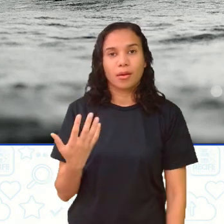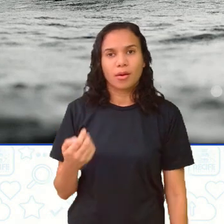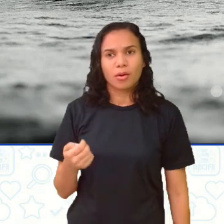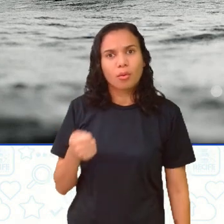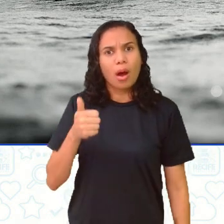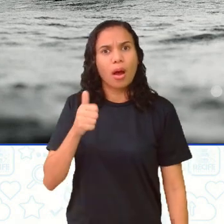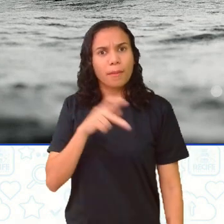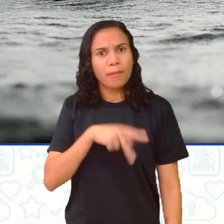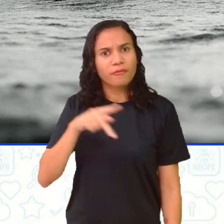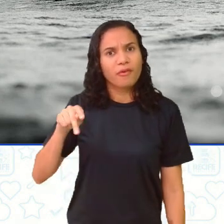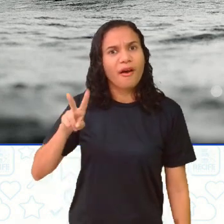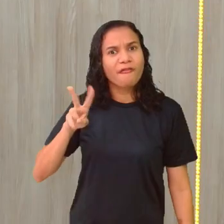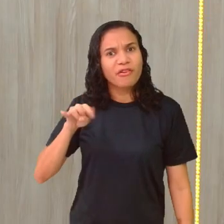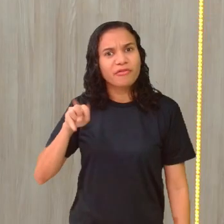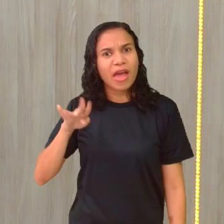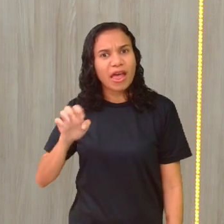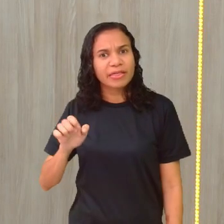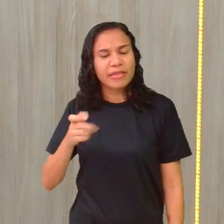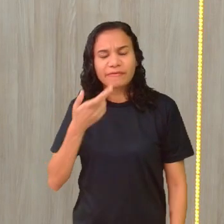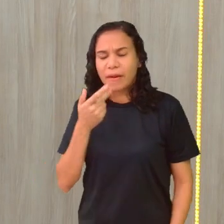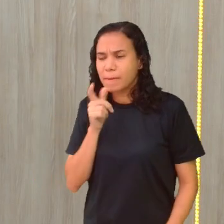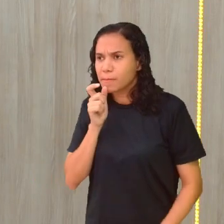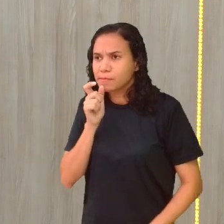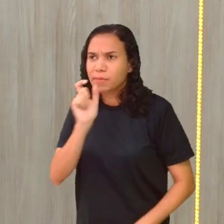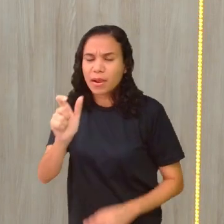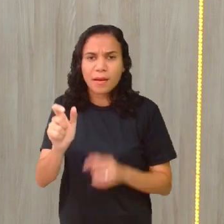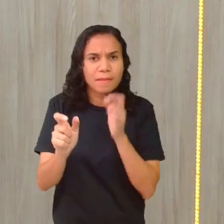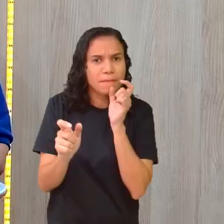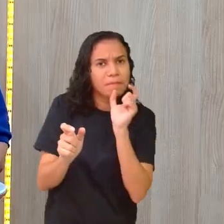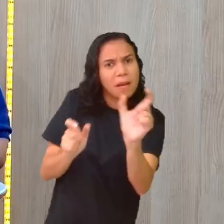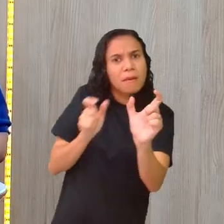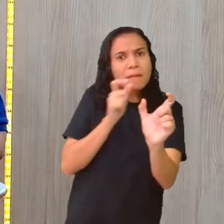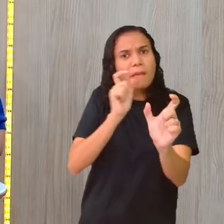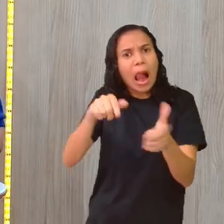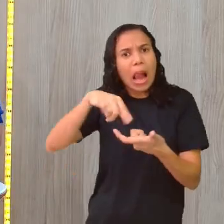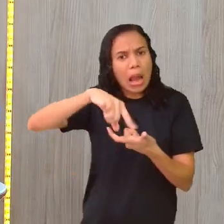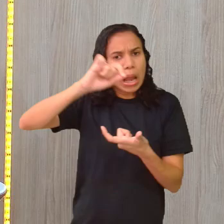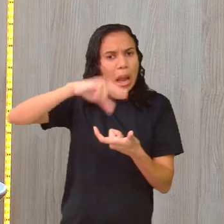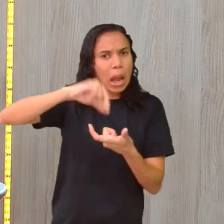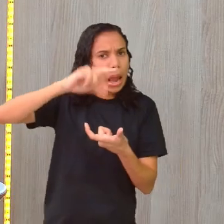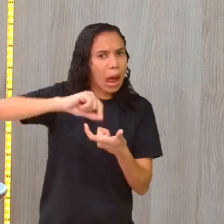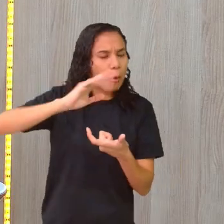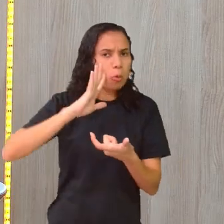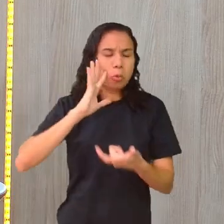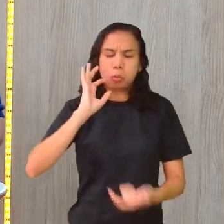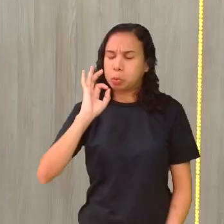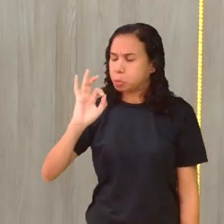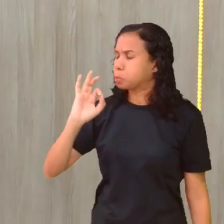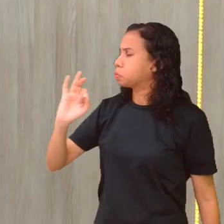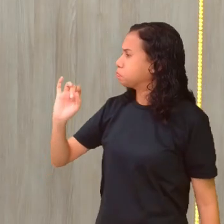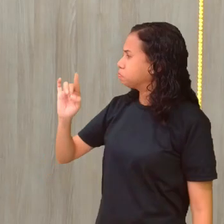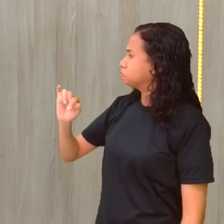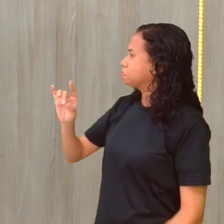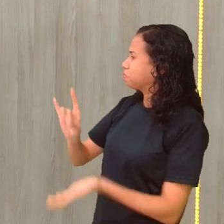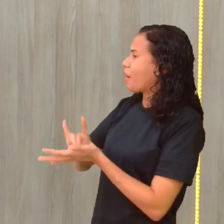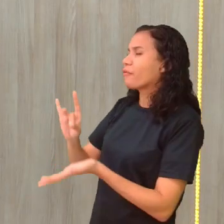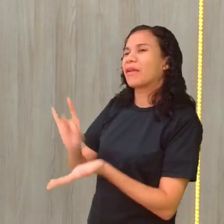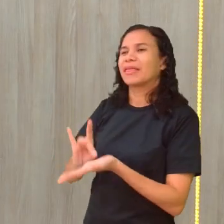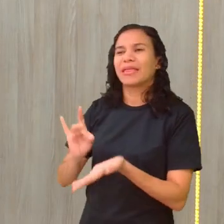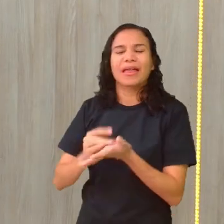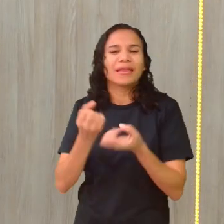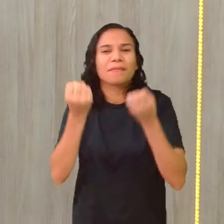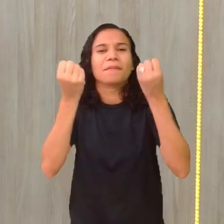professora Viviane. Chiquérrimo, aqui, né? com Utilizando um vasto vocabulário, né? Vasto vocabulário. Aí,